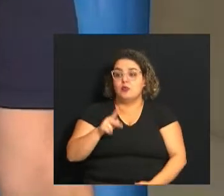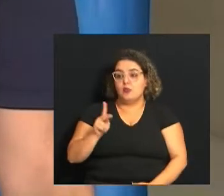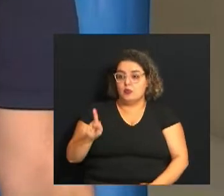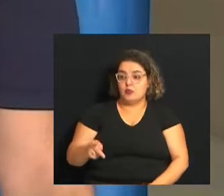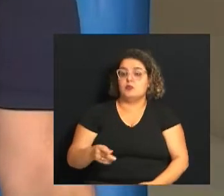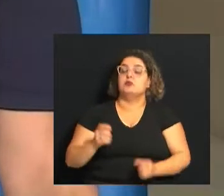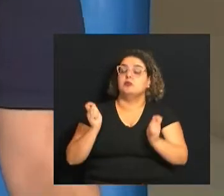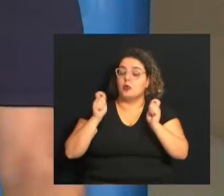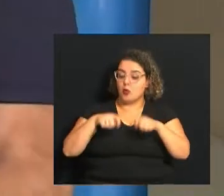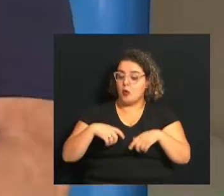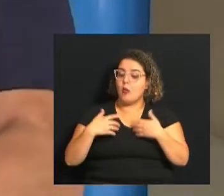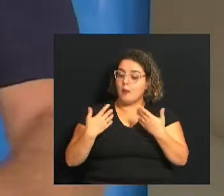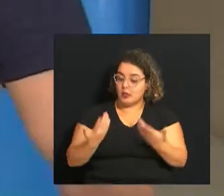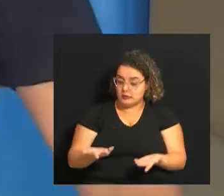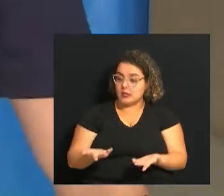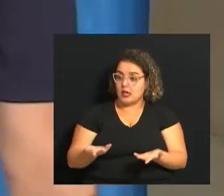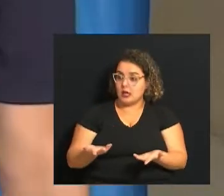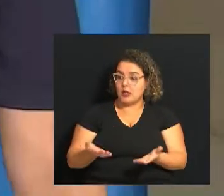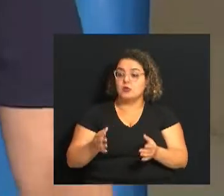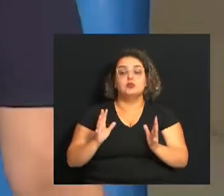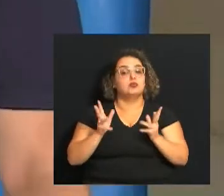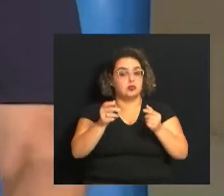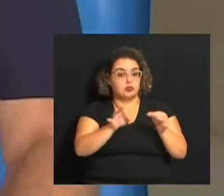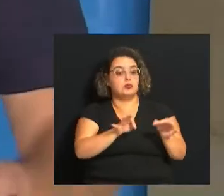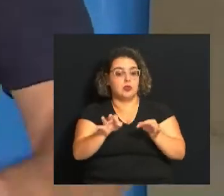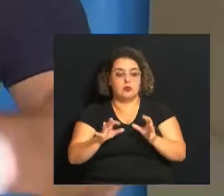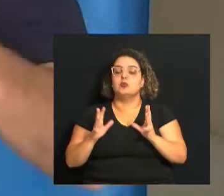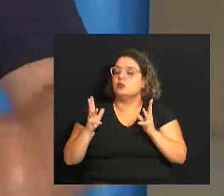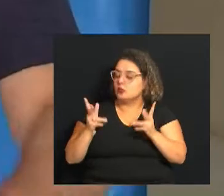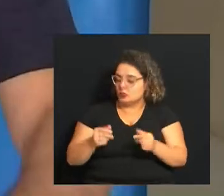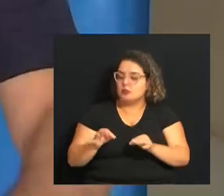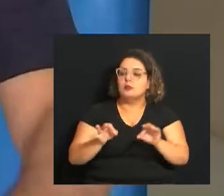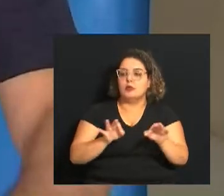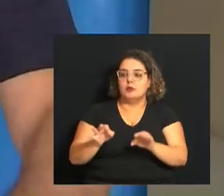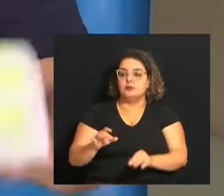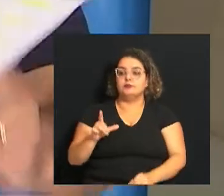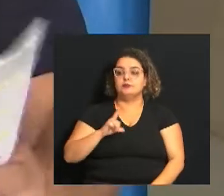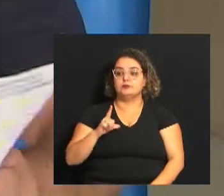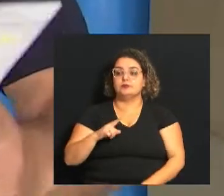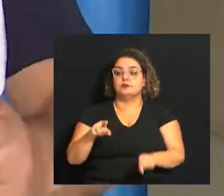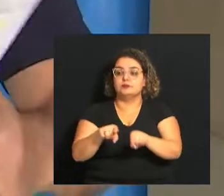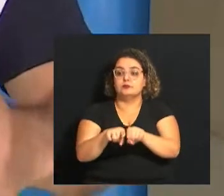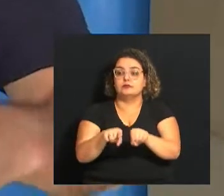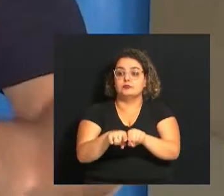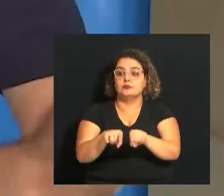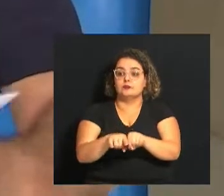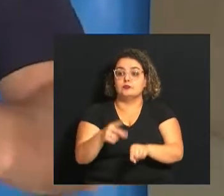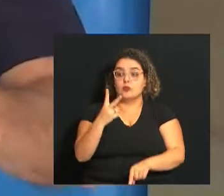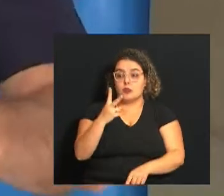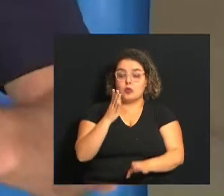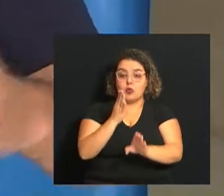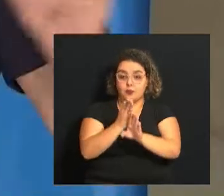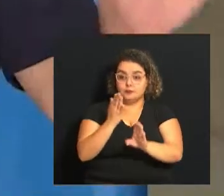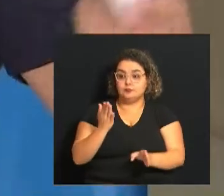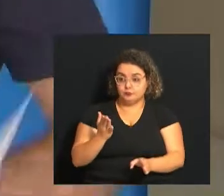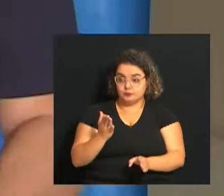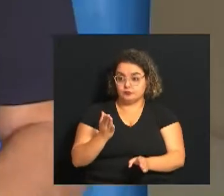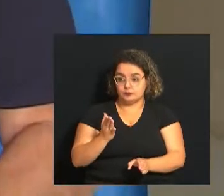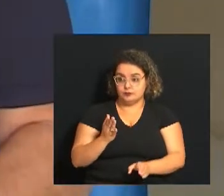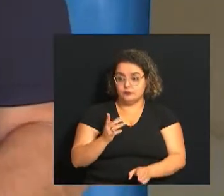gabaritados, professores aí que todos preparados, todos né? preparados. Nós teremos também 2 encontros, né?